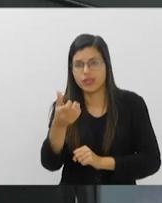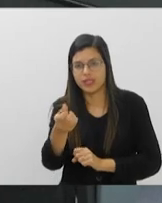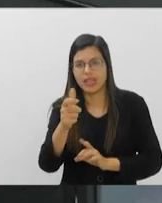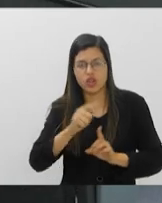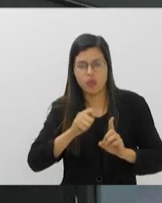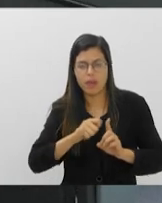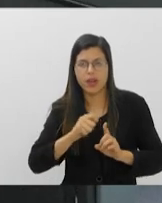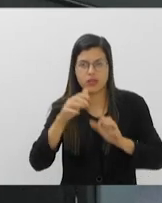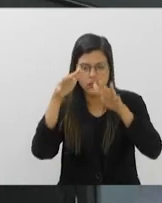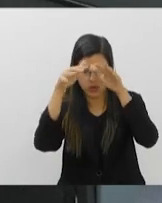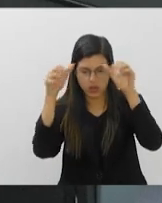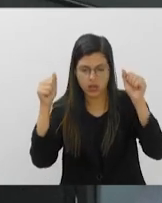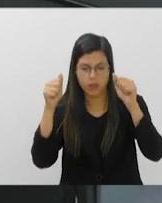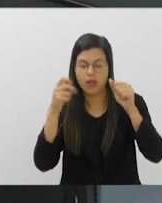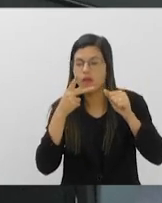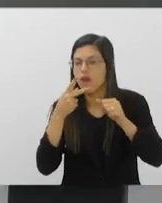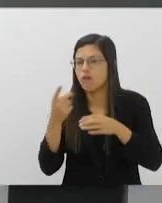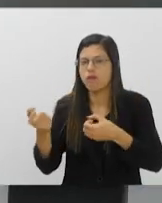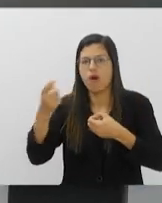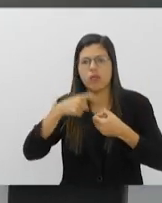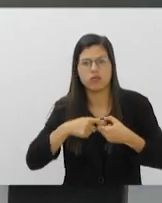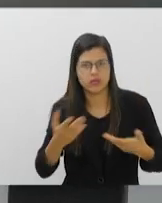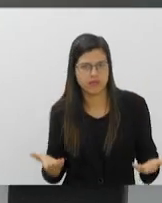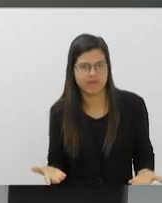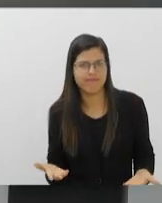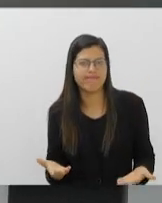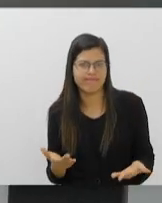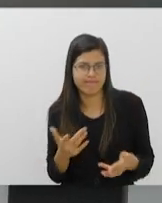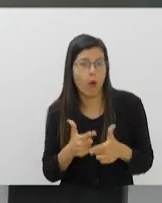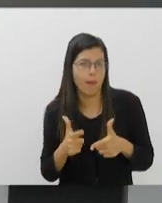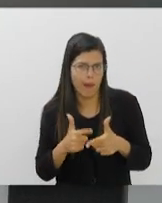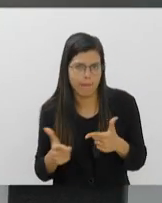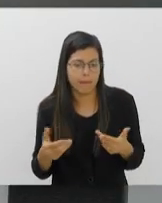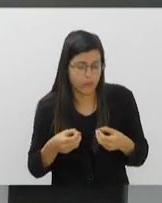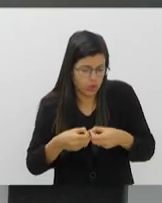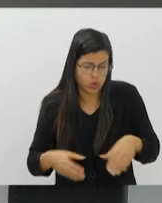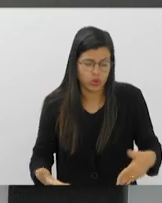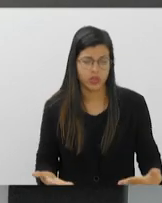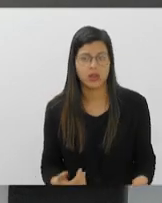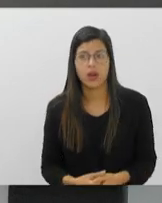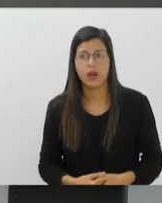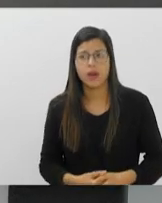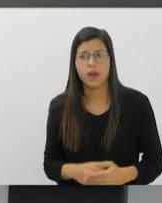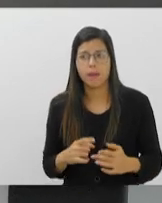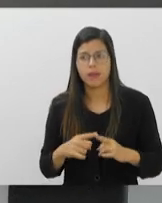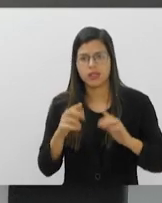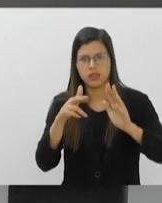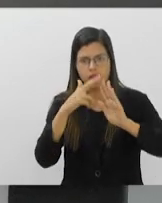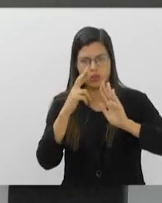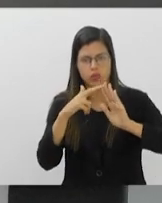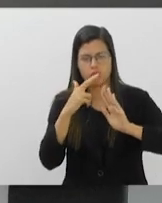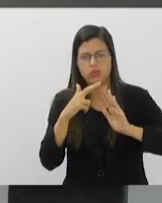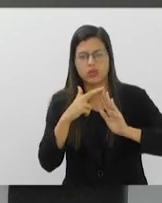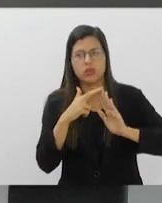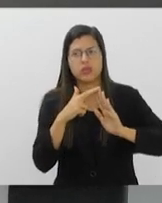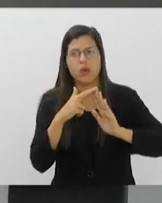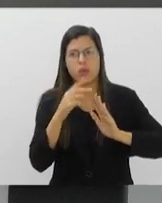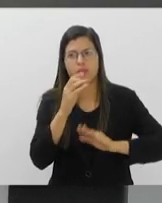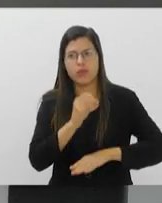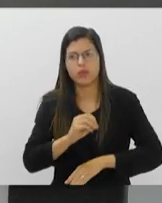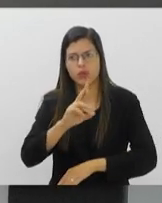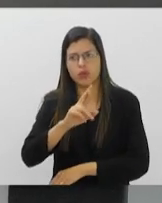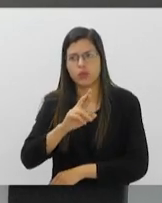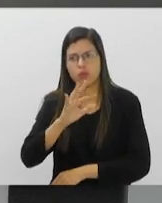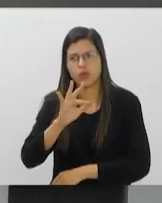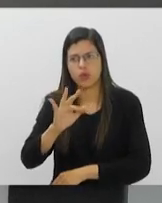volta Olha a desgraça feita só que a a a resolução que o o provimento que o dor eh Dr Felipe